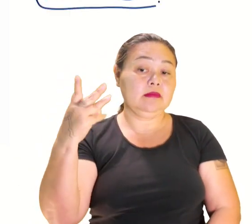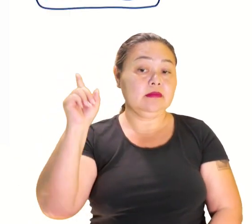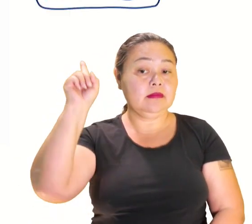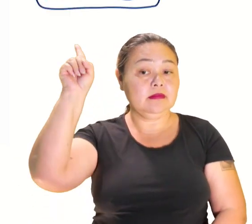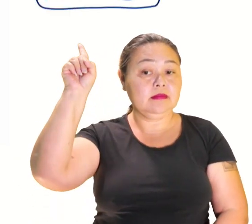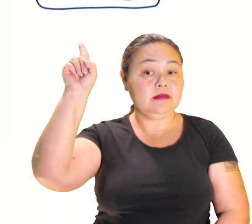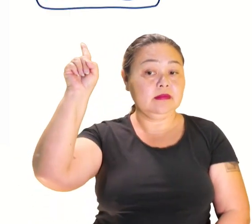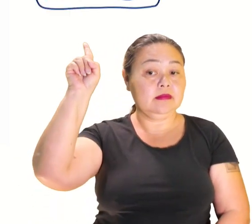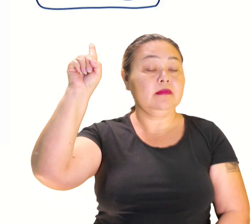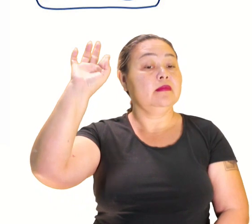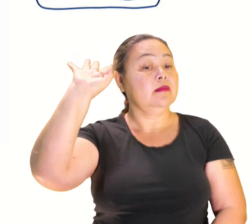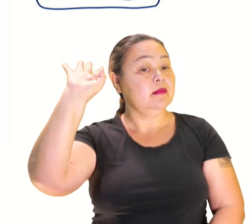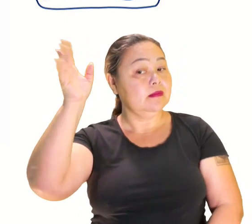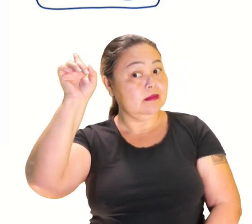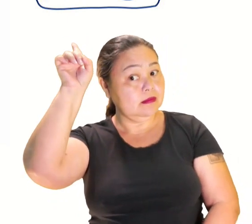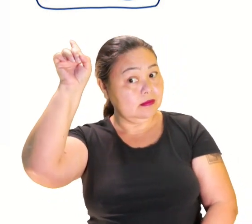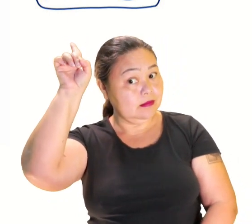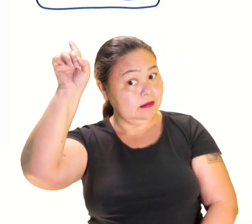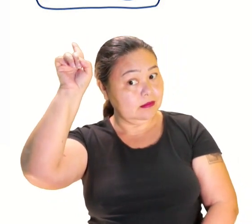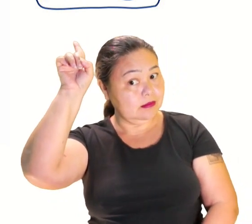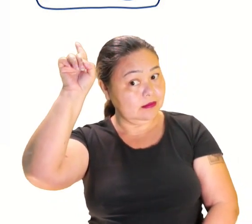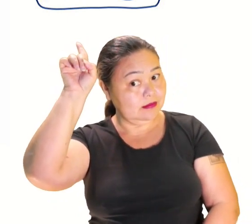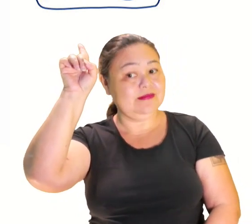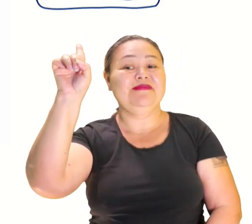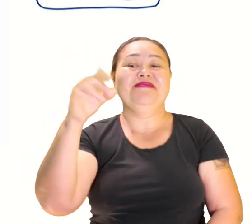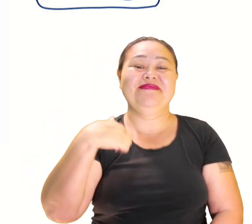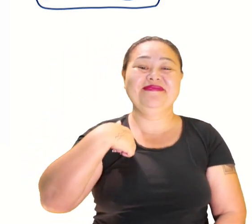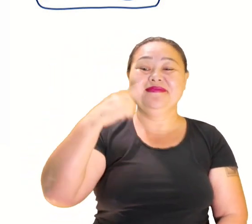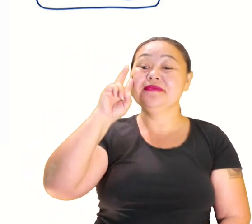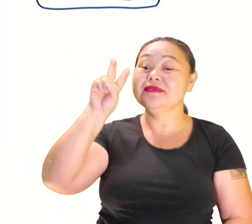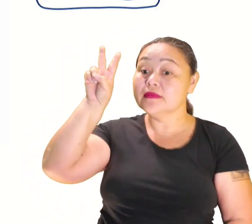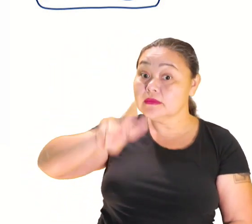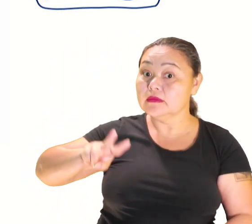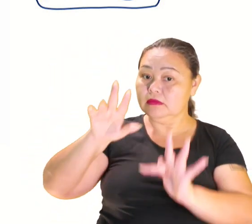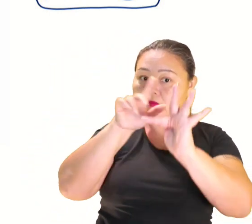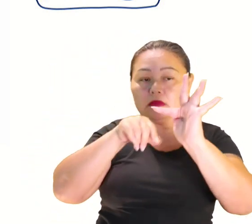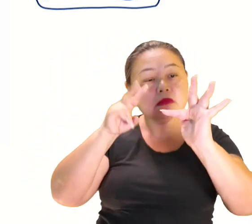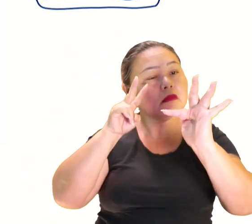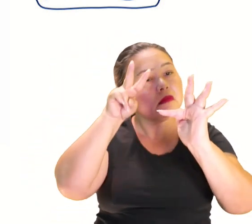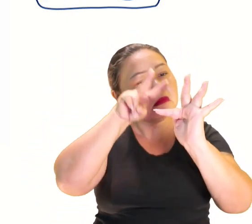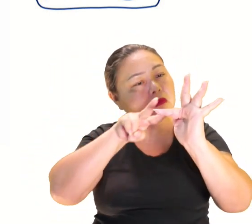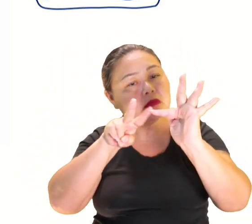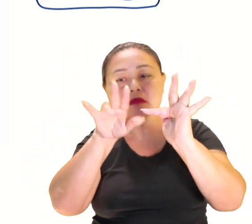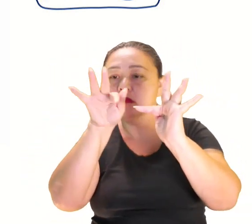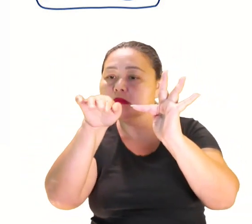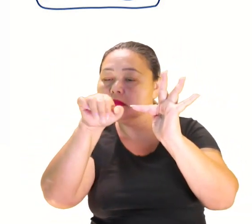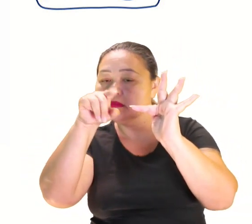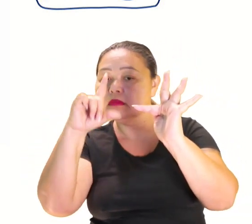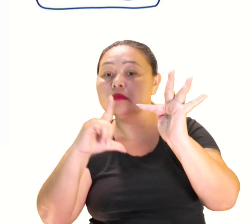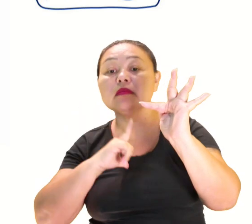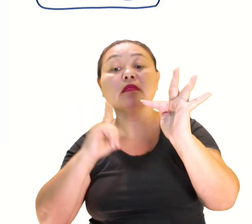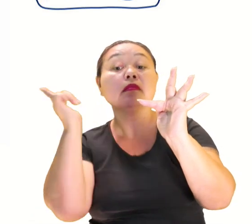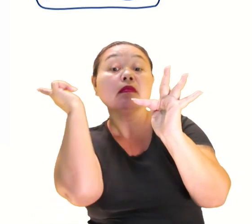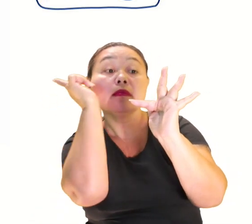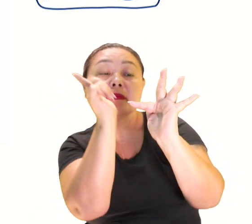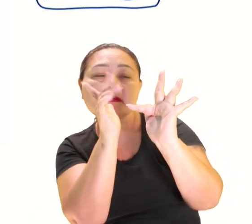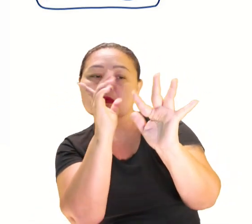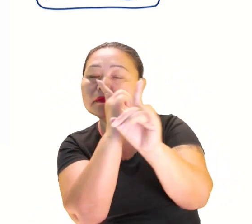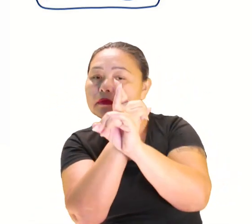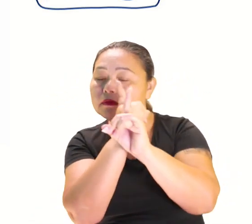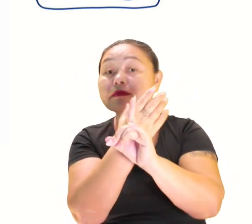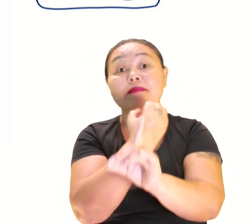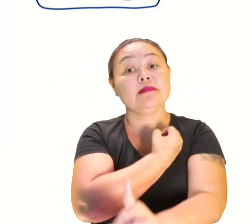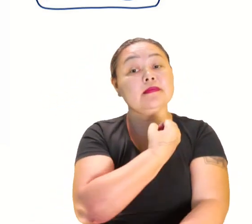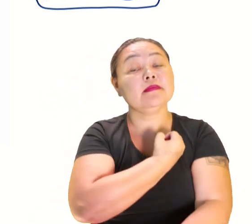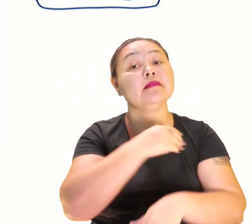a 3. Pronto. Então, vocês viram que só olhando o gráfico e a função, nós já conseguimos encontrar alguns